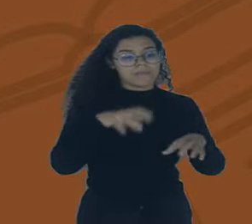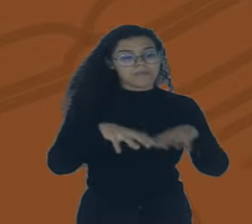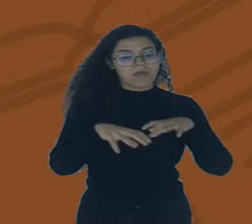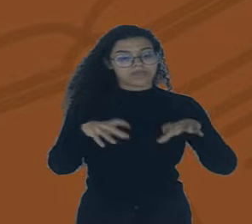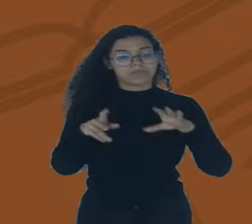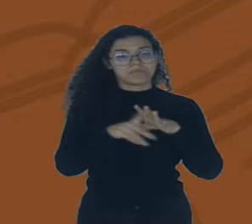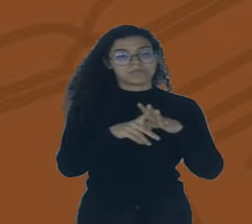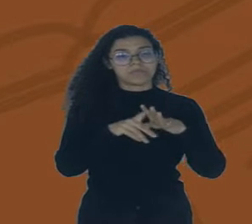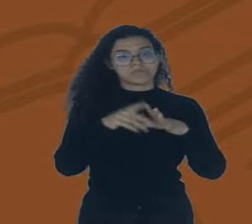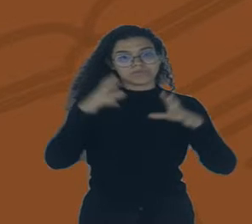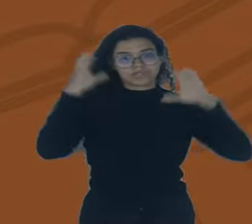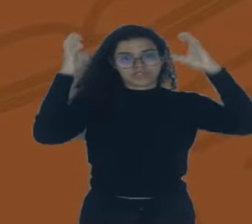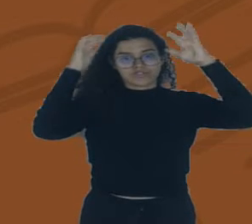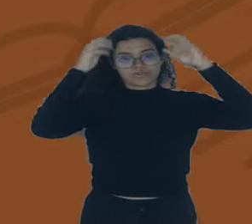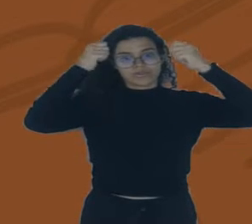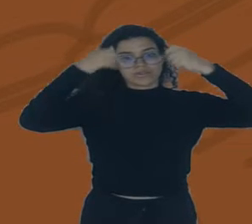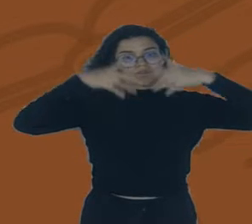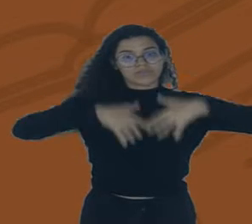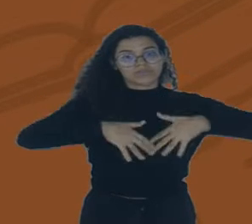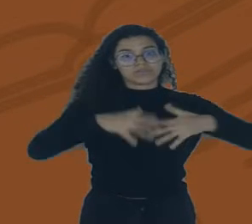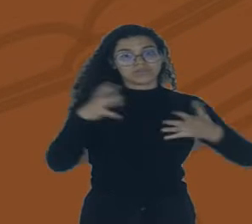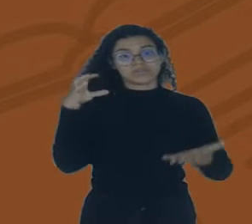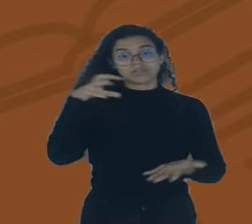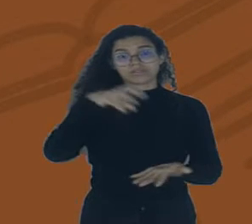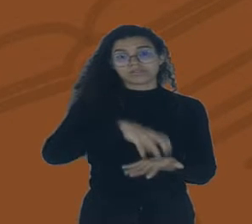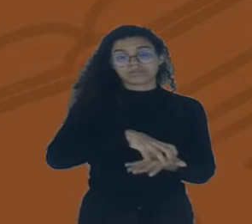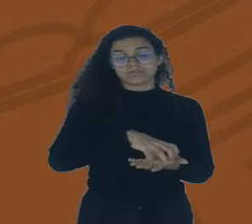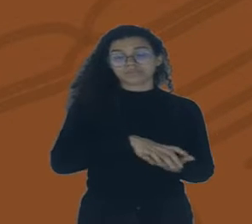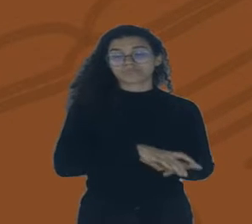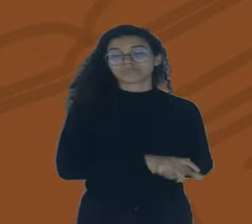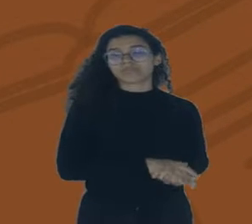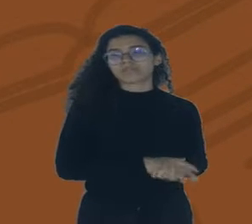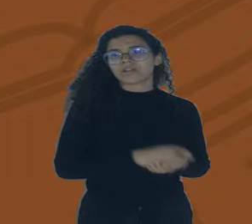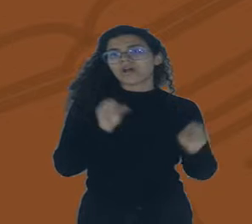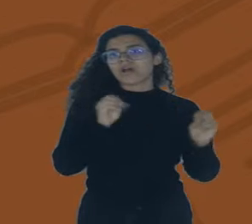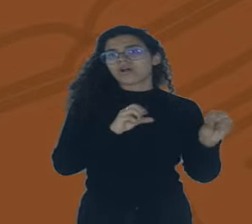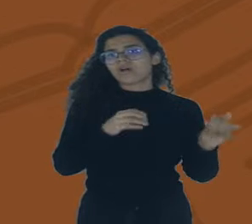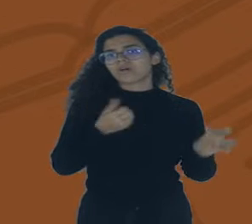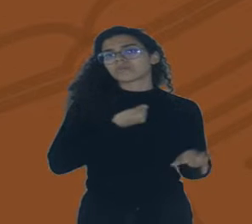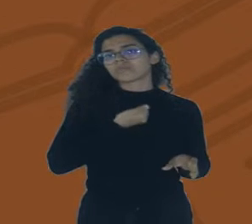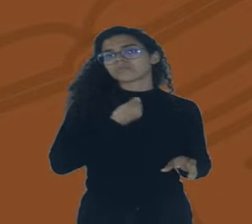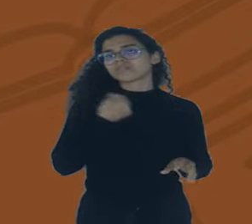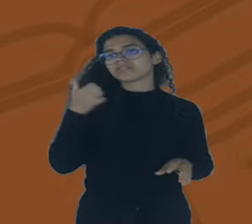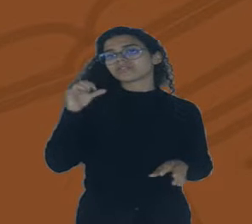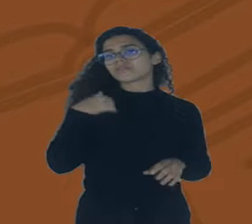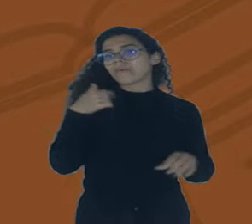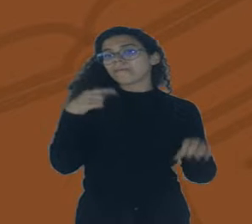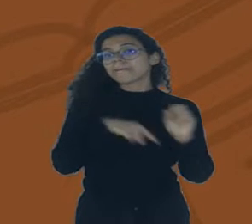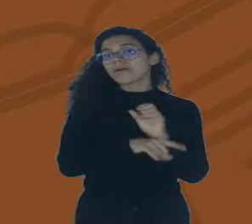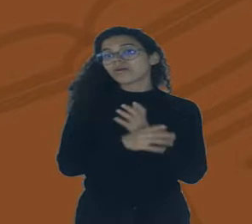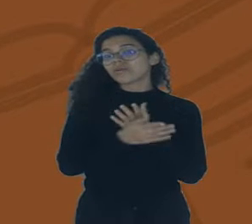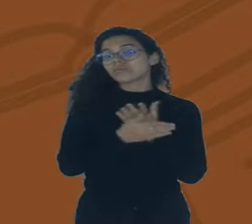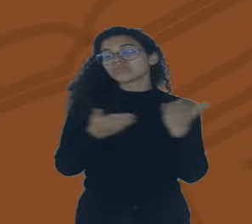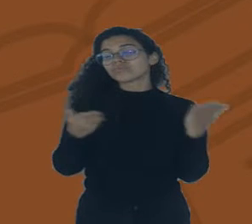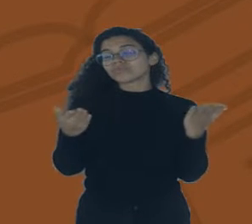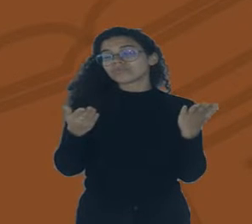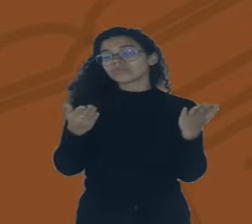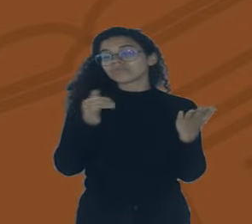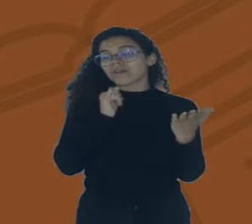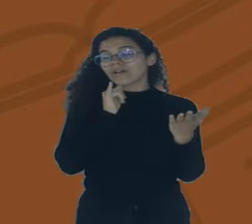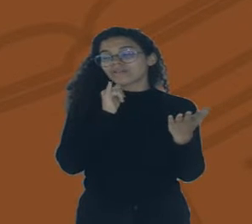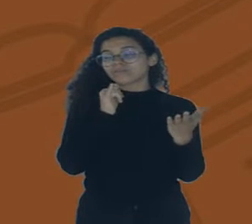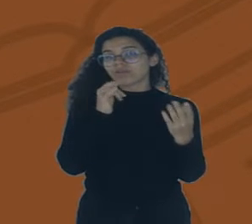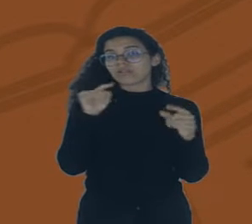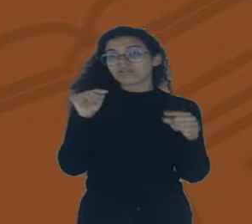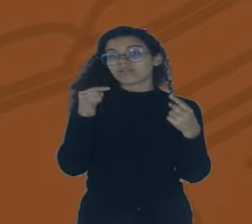Encerrando a aula de número 19, eu deixei uma pergunta como desafio. Será que existem doenças que afetam o nosso